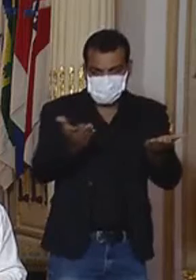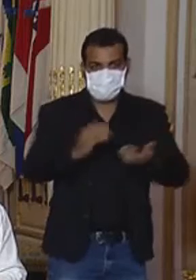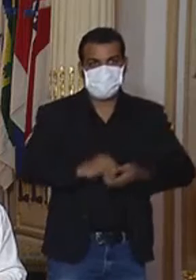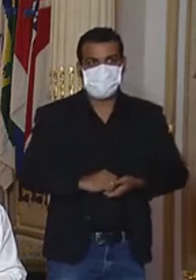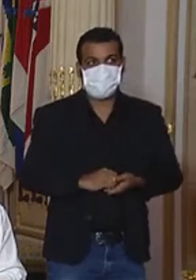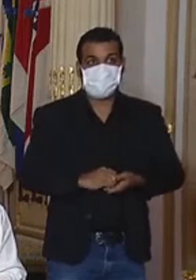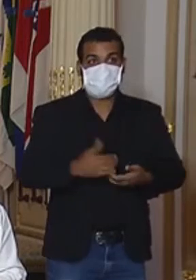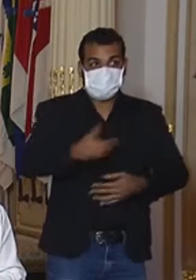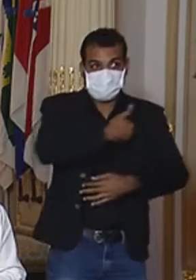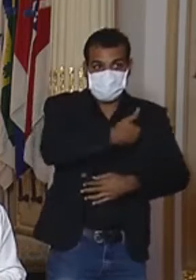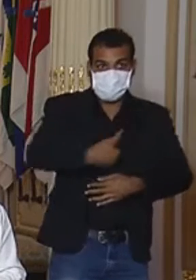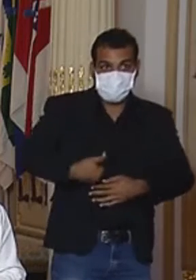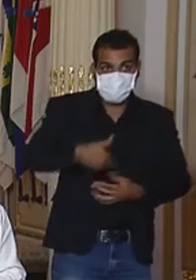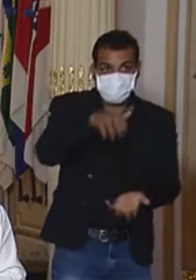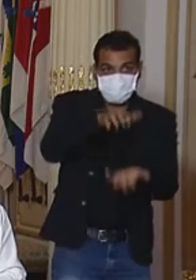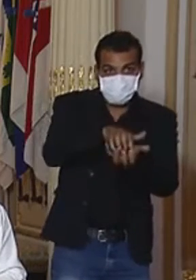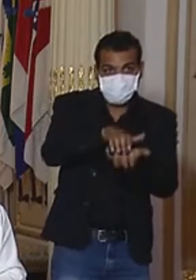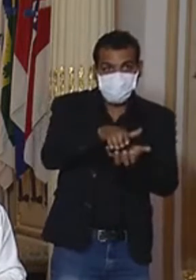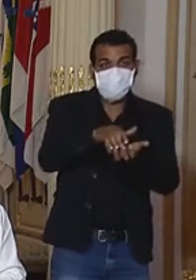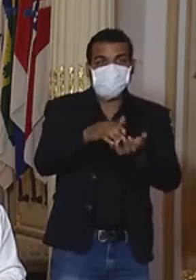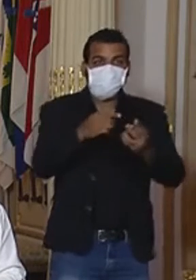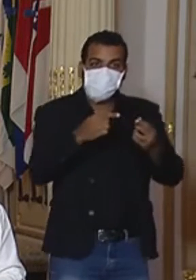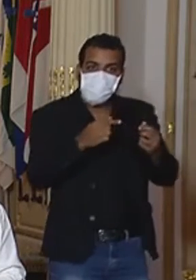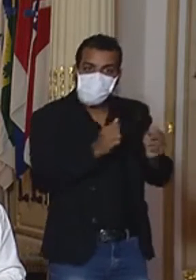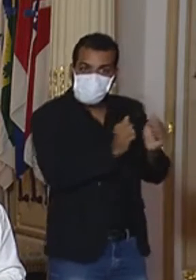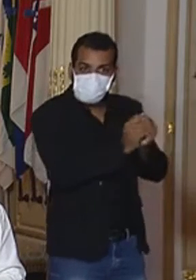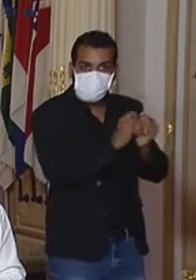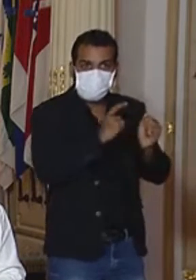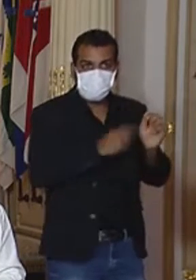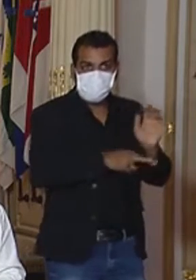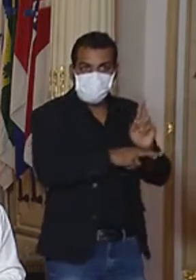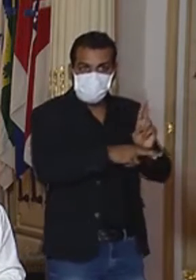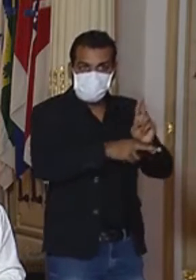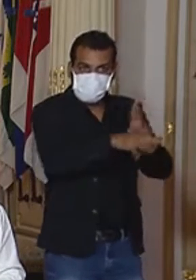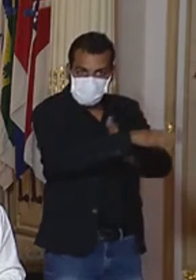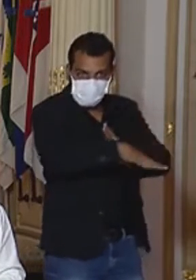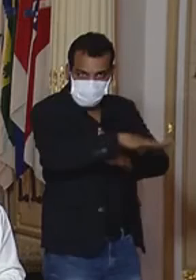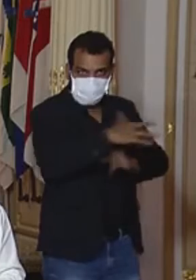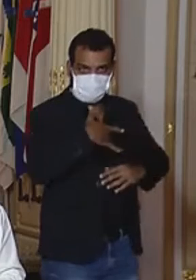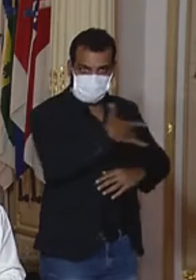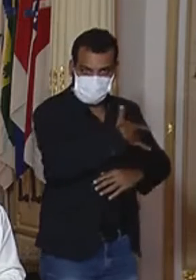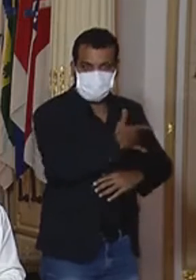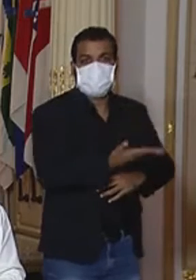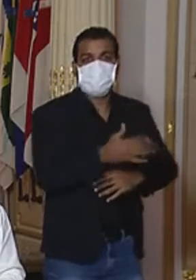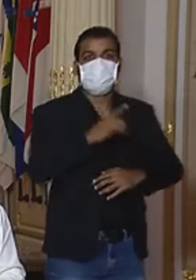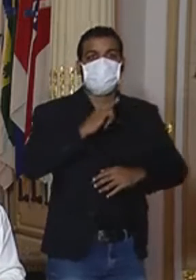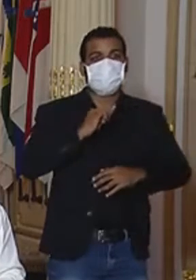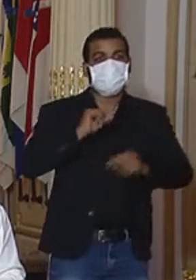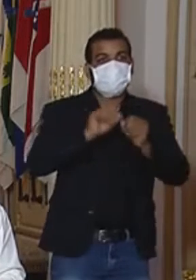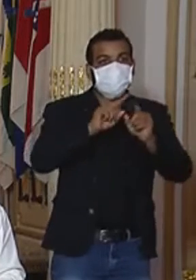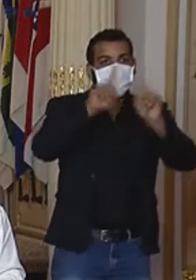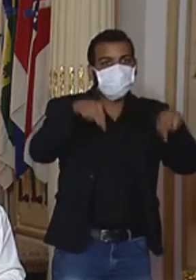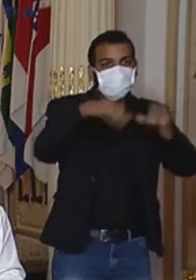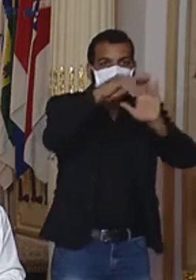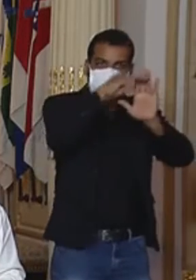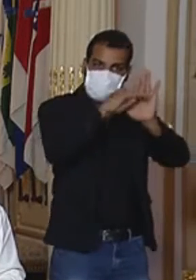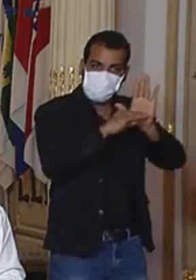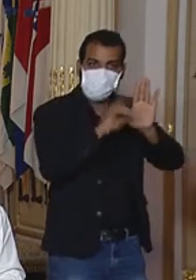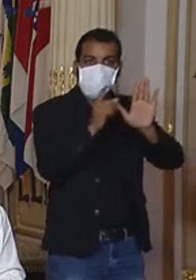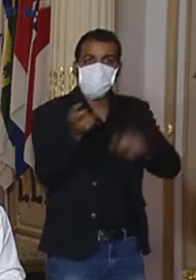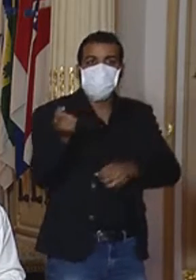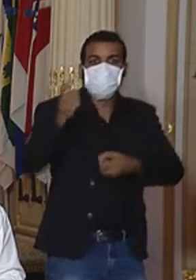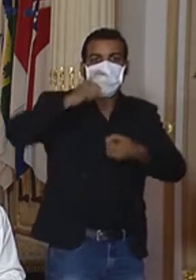e o governo de pernambuco juntamente com representantes do setor constituiu um protocolo para